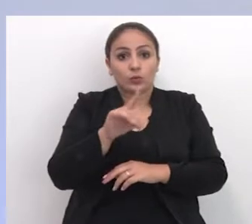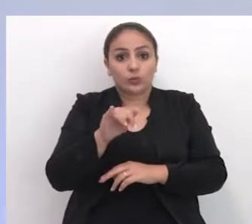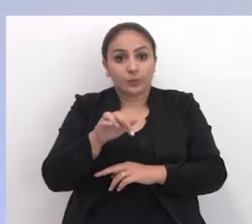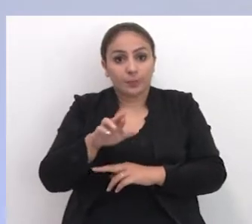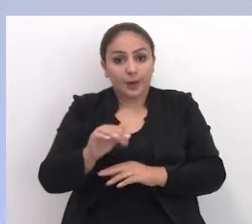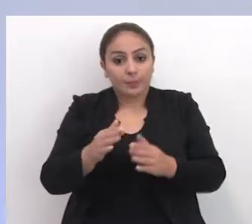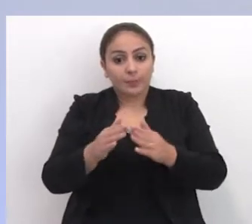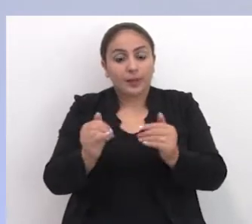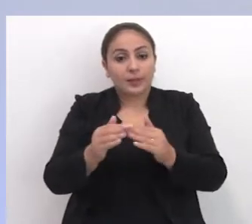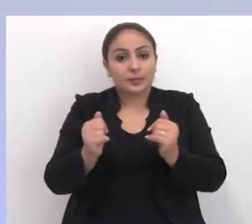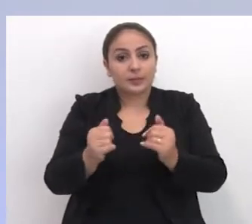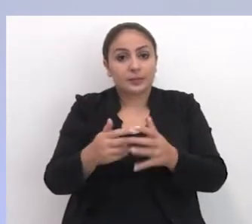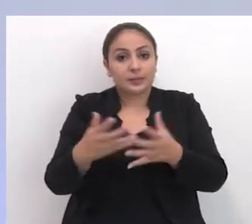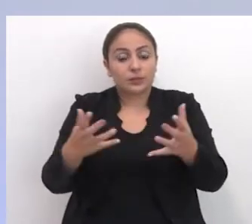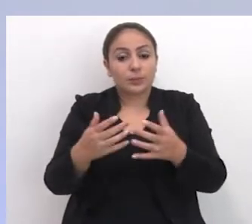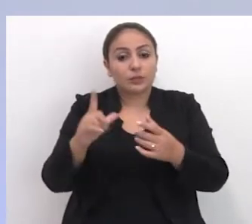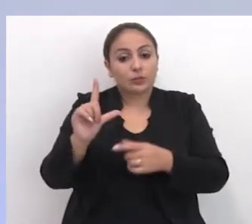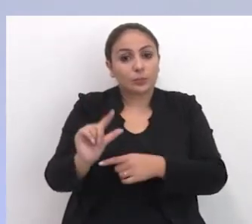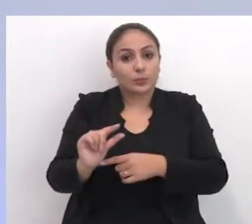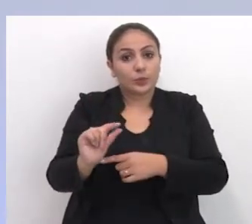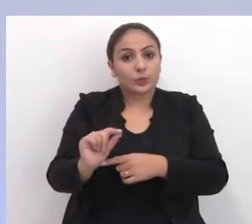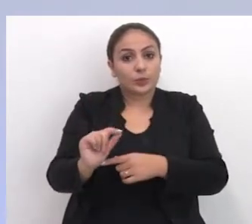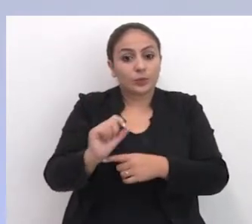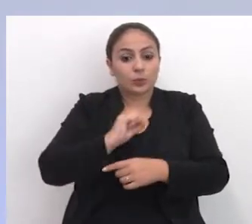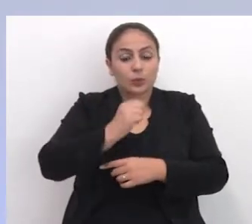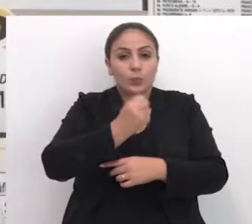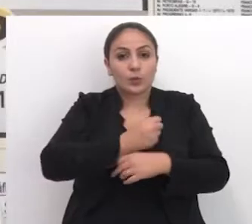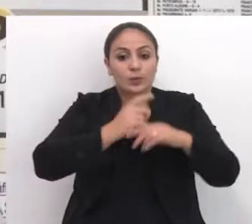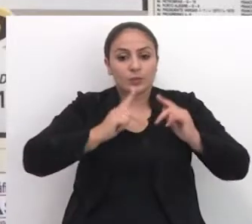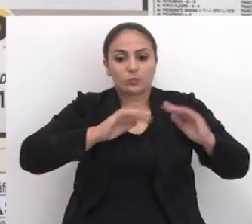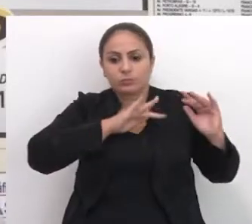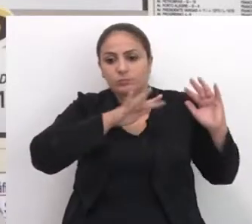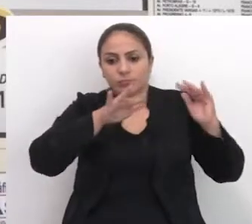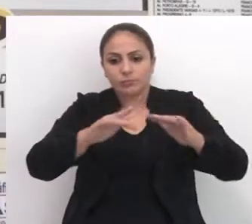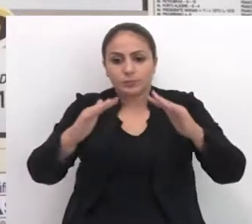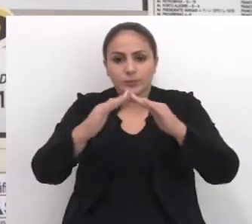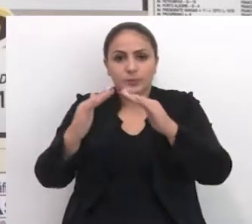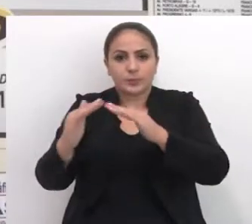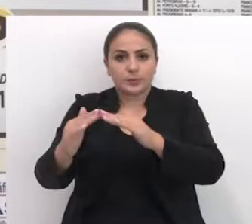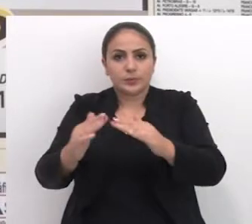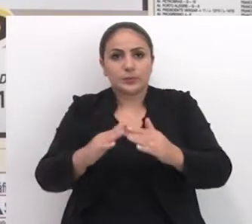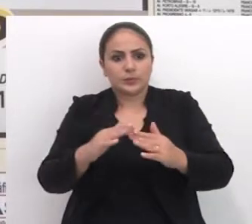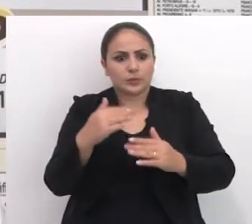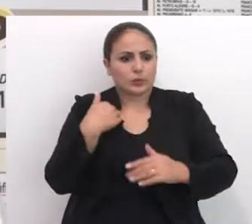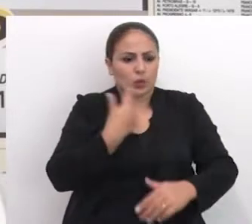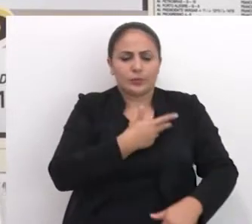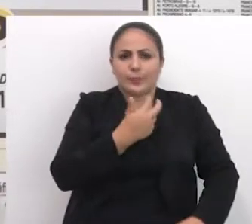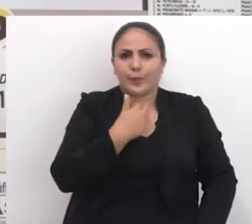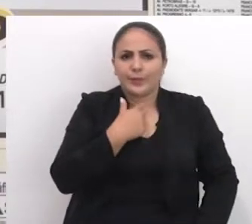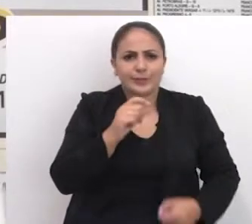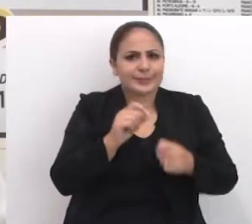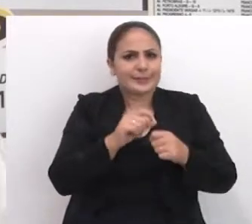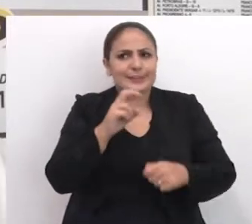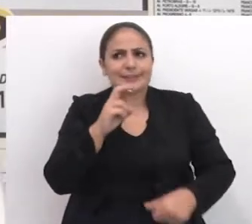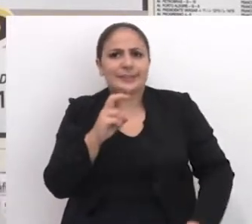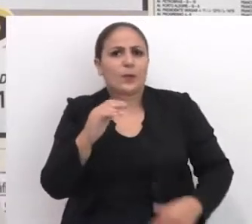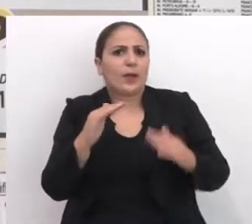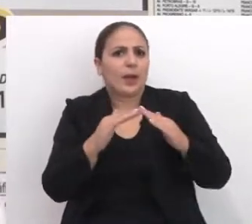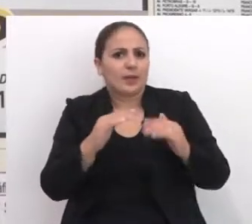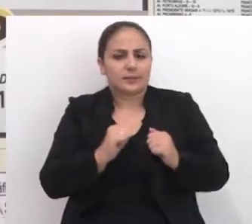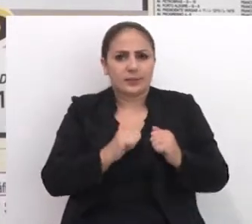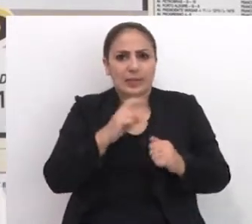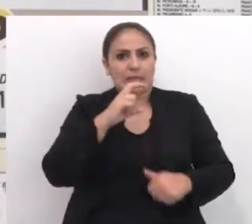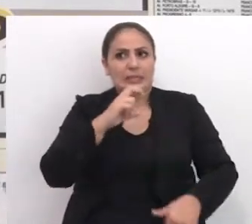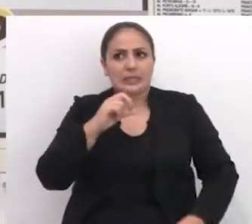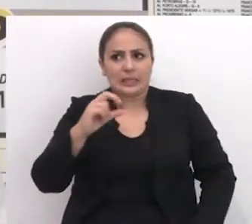para reduzir o número de ocupações em Passo Fundo. Nós não podemos fazer 5 casas, então nós temos que fazer 500, 1.000